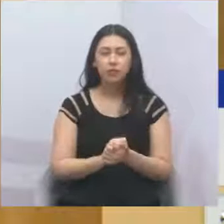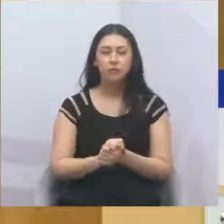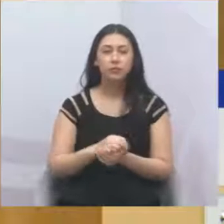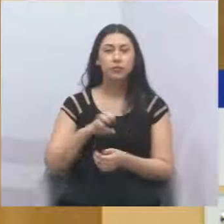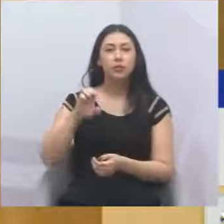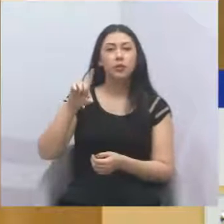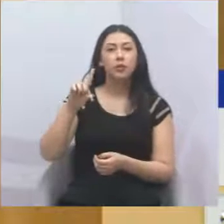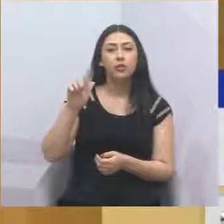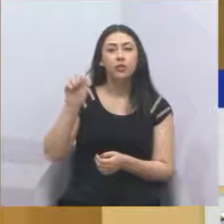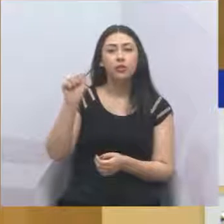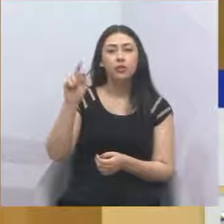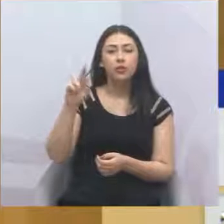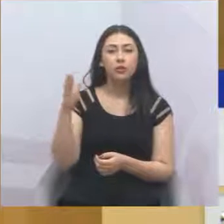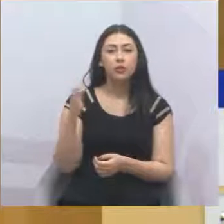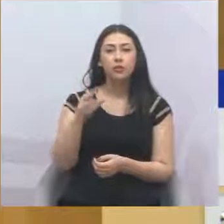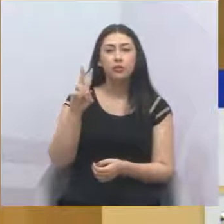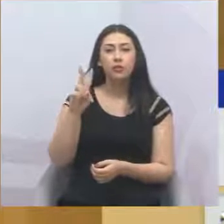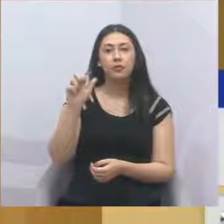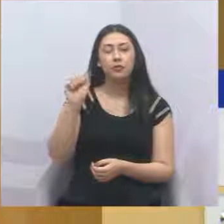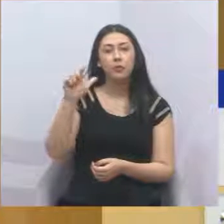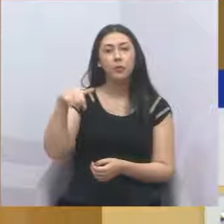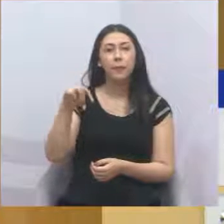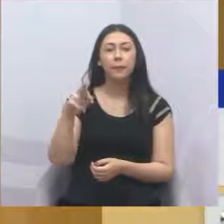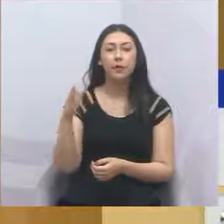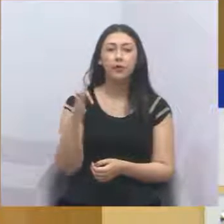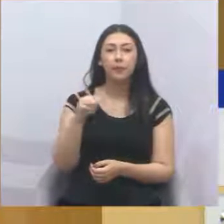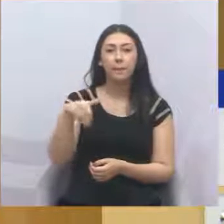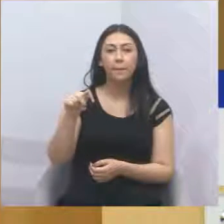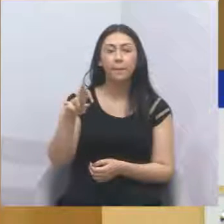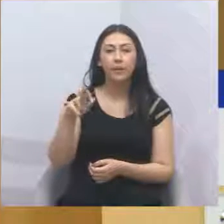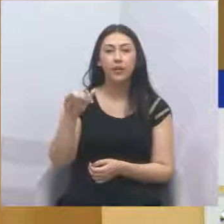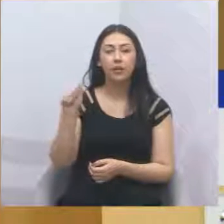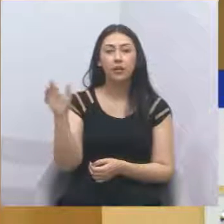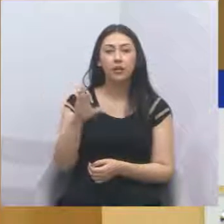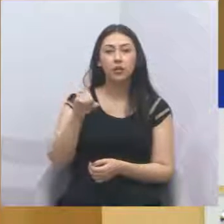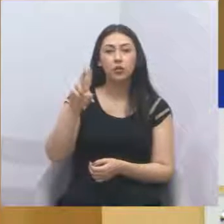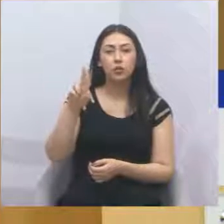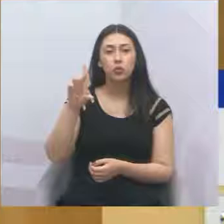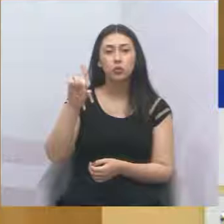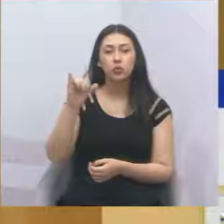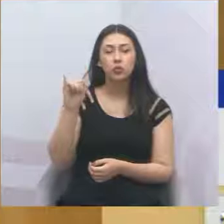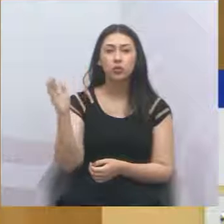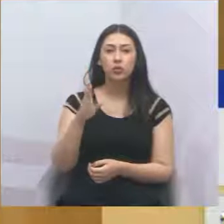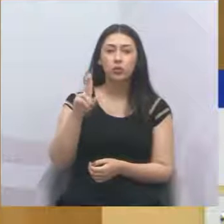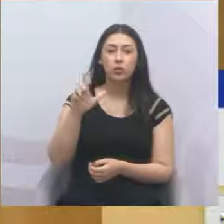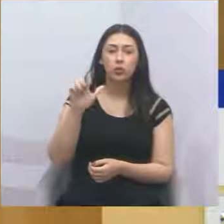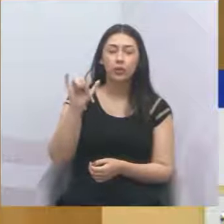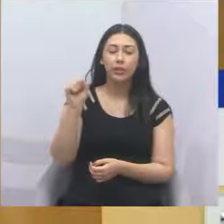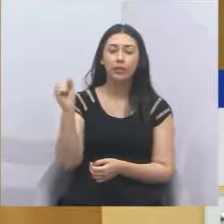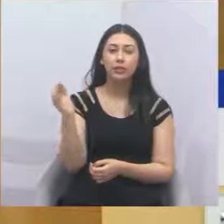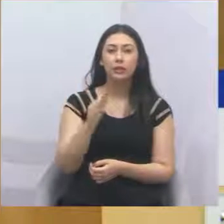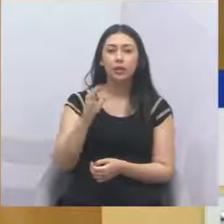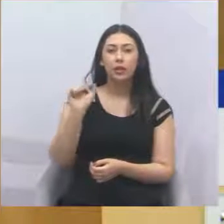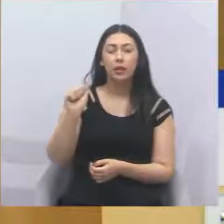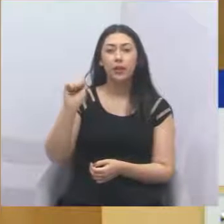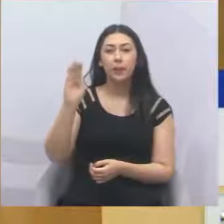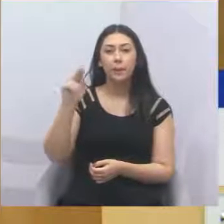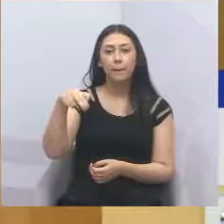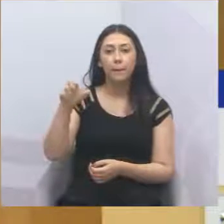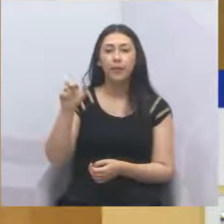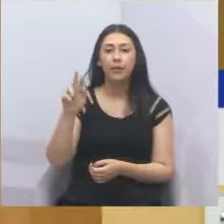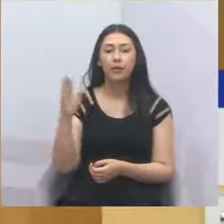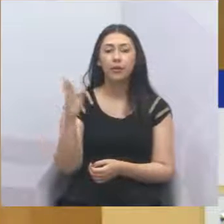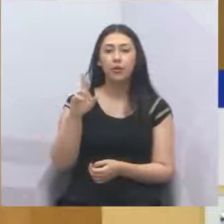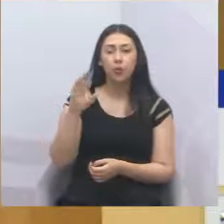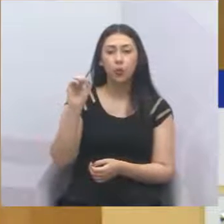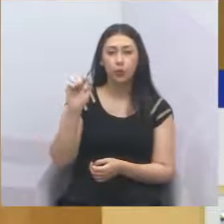o Valmir, a Maria Amélia, o Dude, o Luiz Flávio, o Abner, o pastor Rogério e a Sônia. Nos